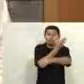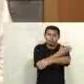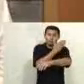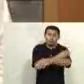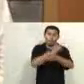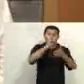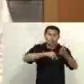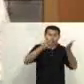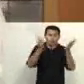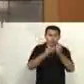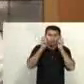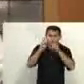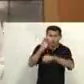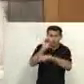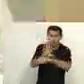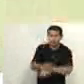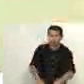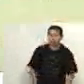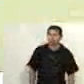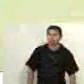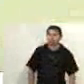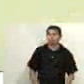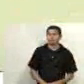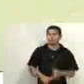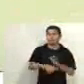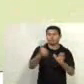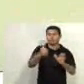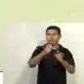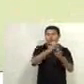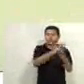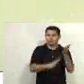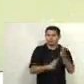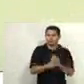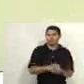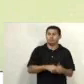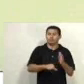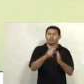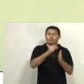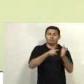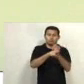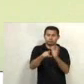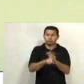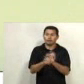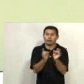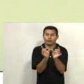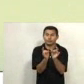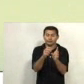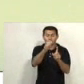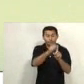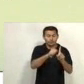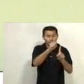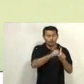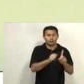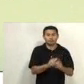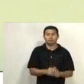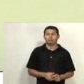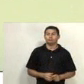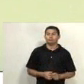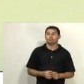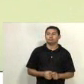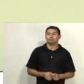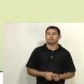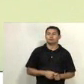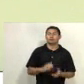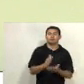que veremos agora. Então, vamos lá? Primeiro exercício, as vendas mensais